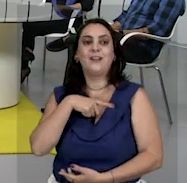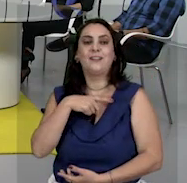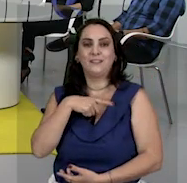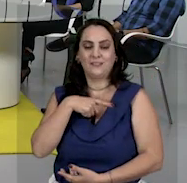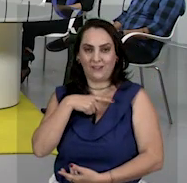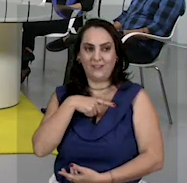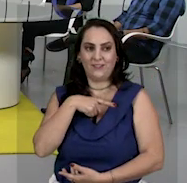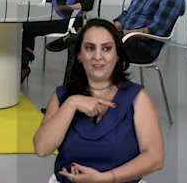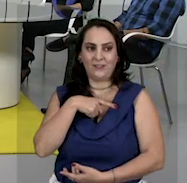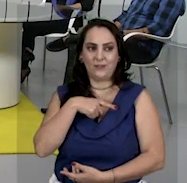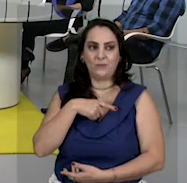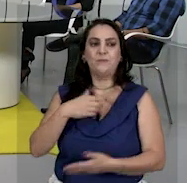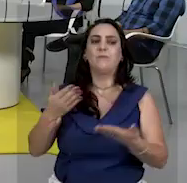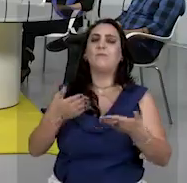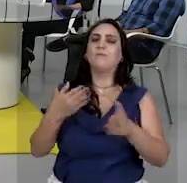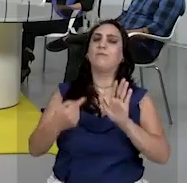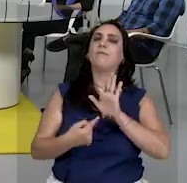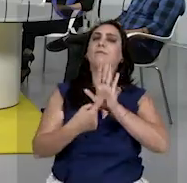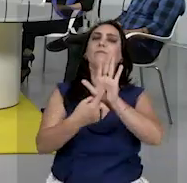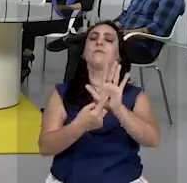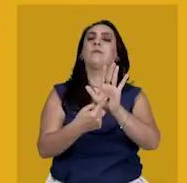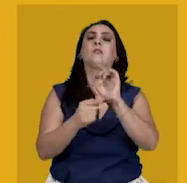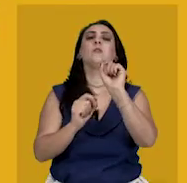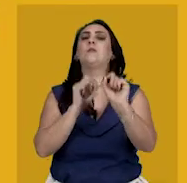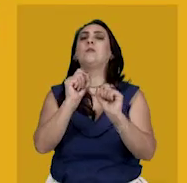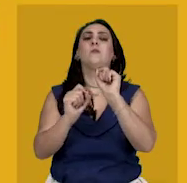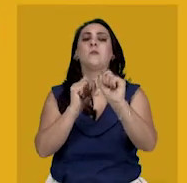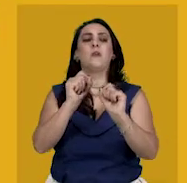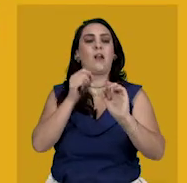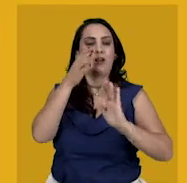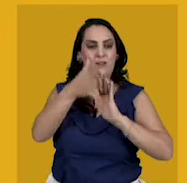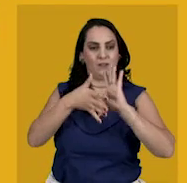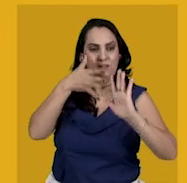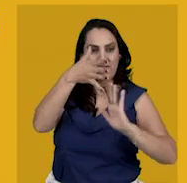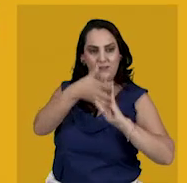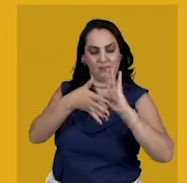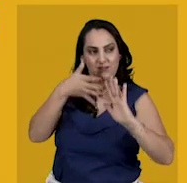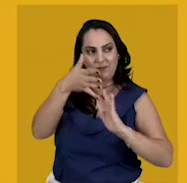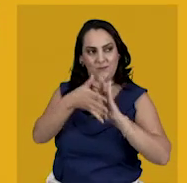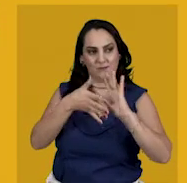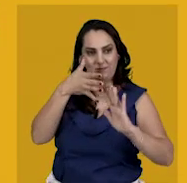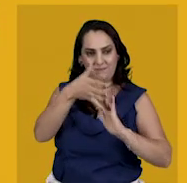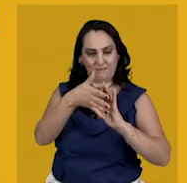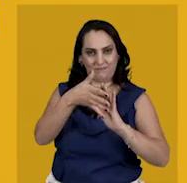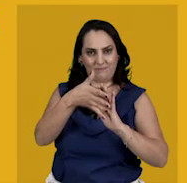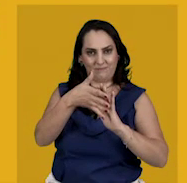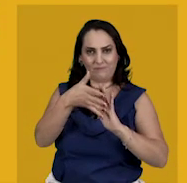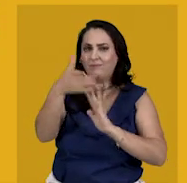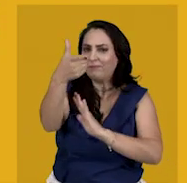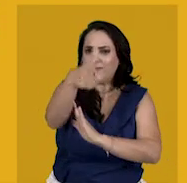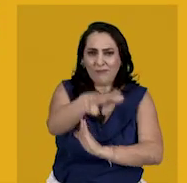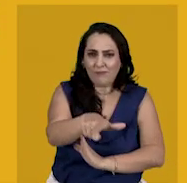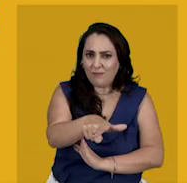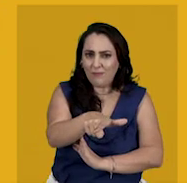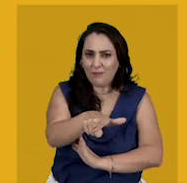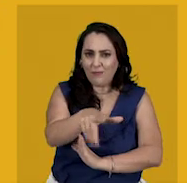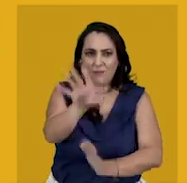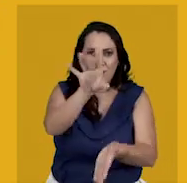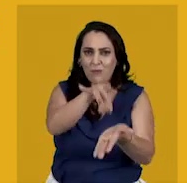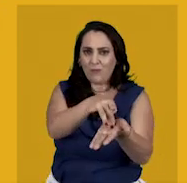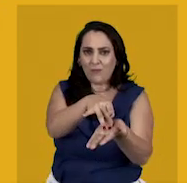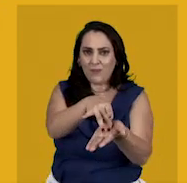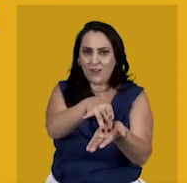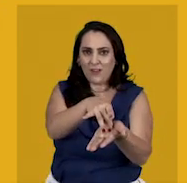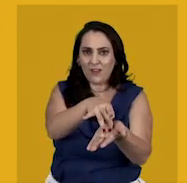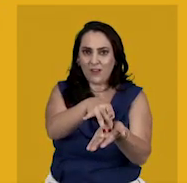Libras é um acrônimo que significa Língua Brasileira de Sinais. É um outro idioma. Libras é uma língua ou